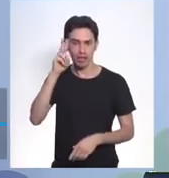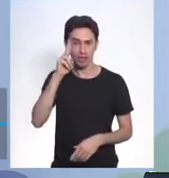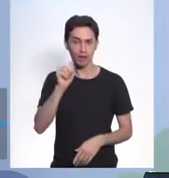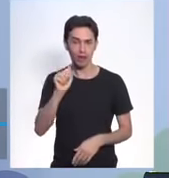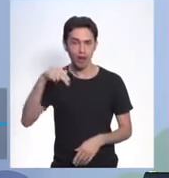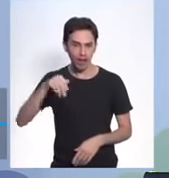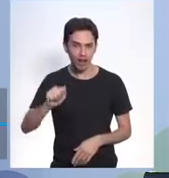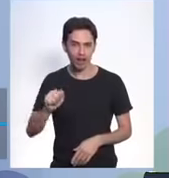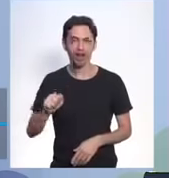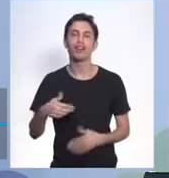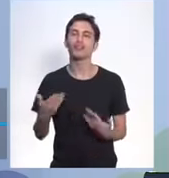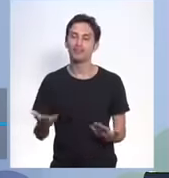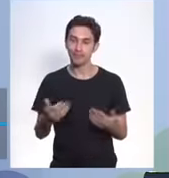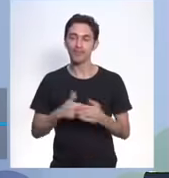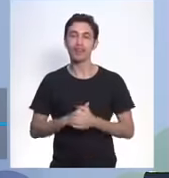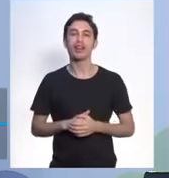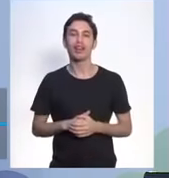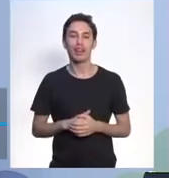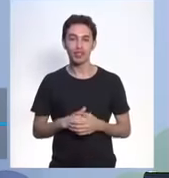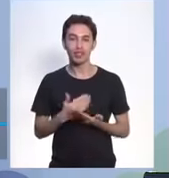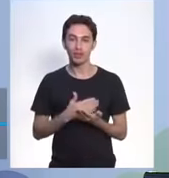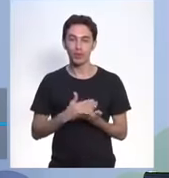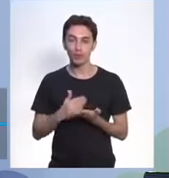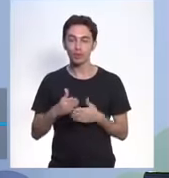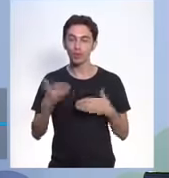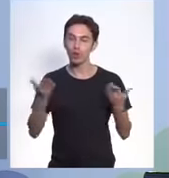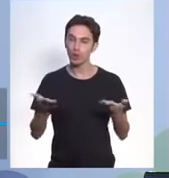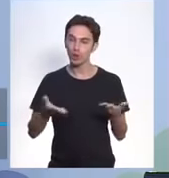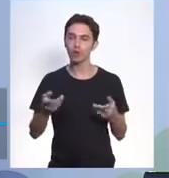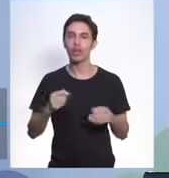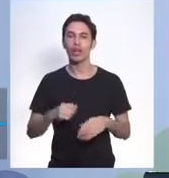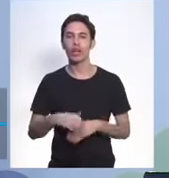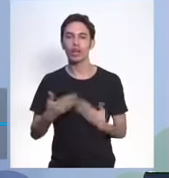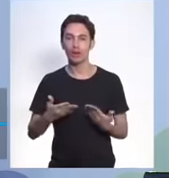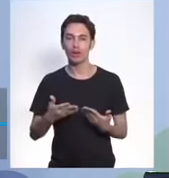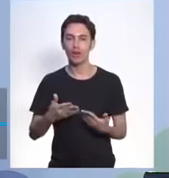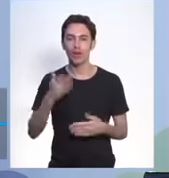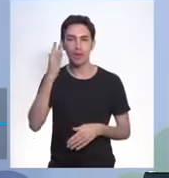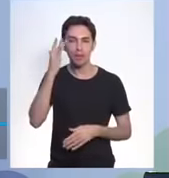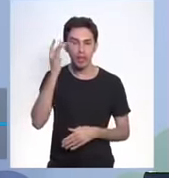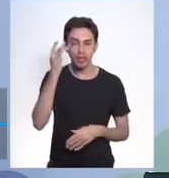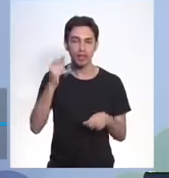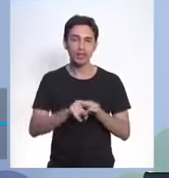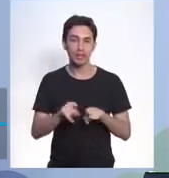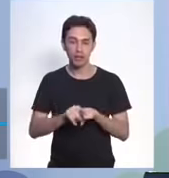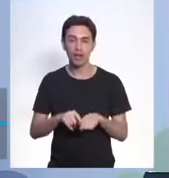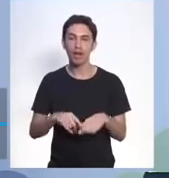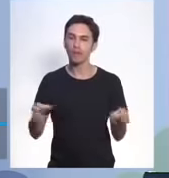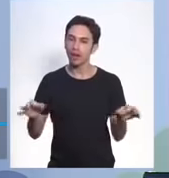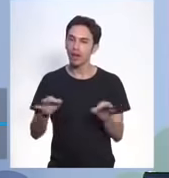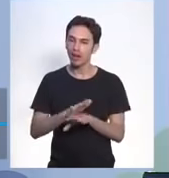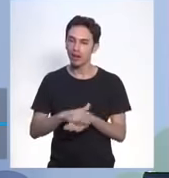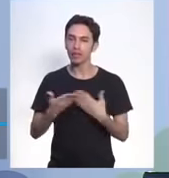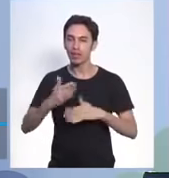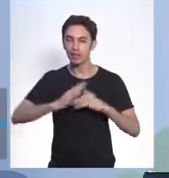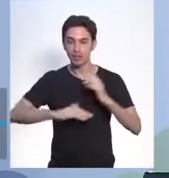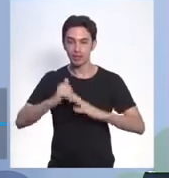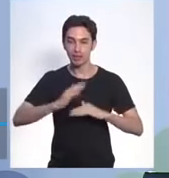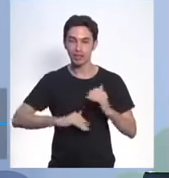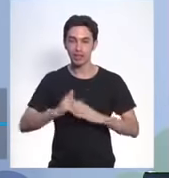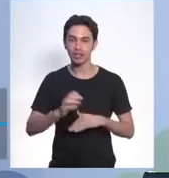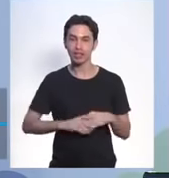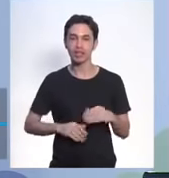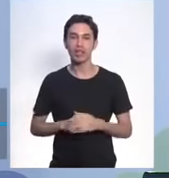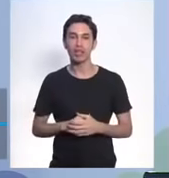é nós iniciamos semana passada essa aula hoje hoje amanhã essas duas aulas aí para encerrar essa habilidade